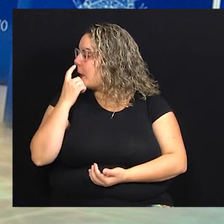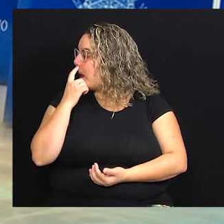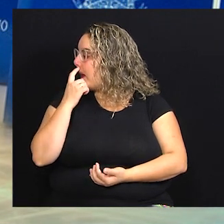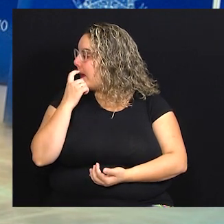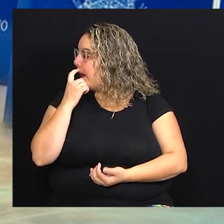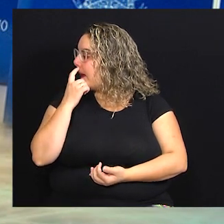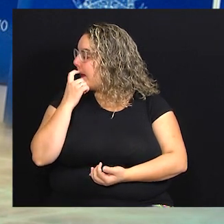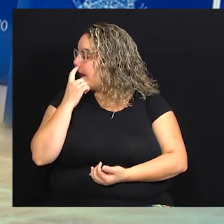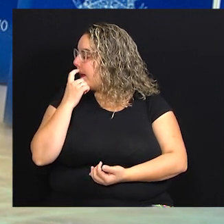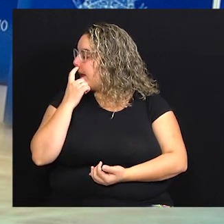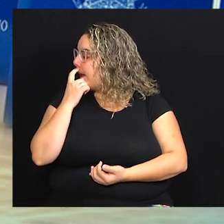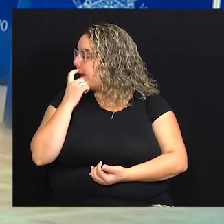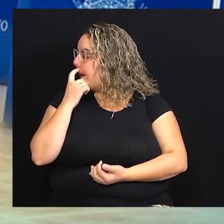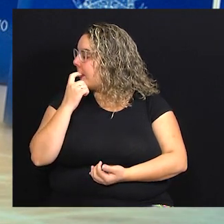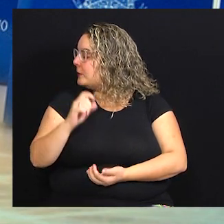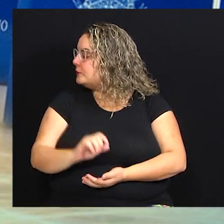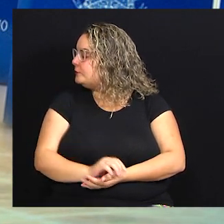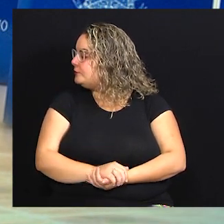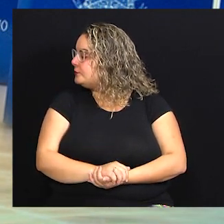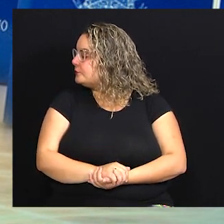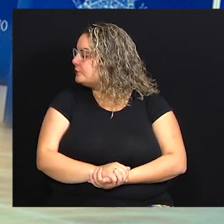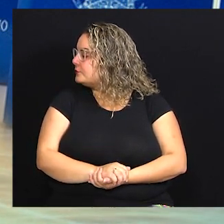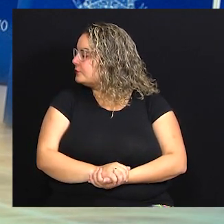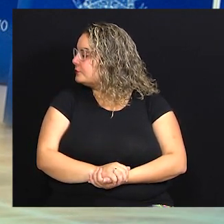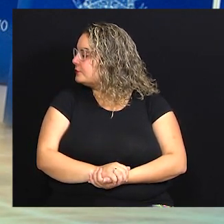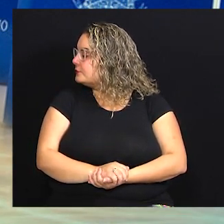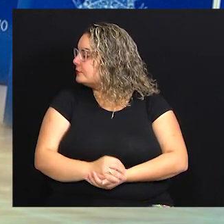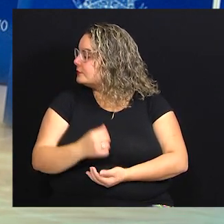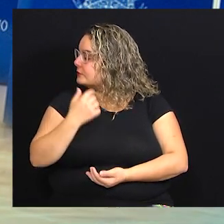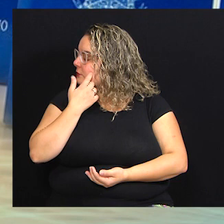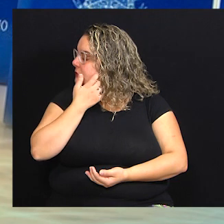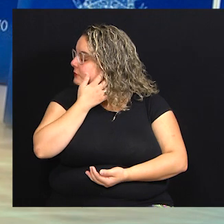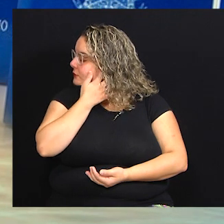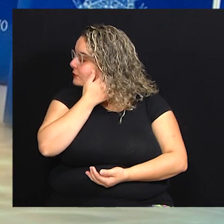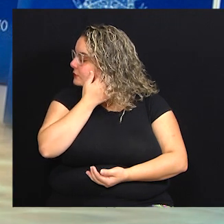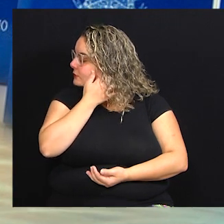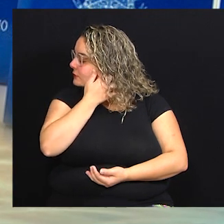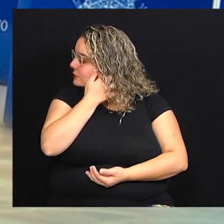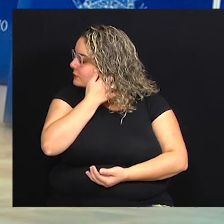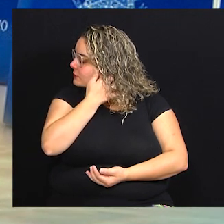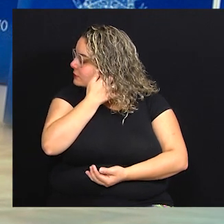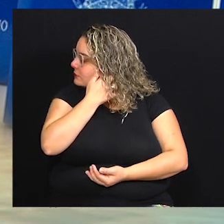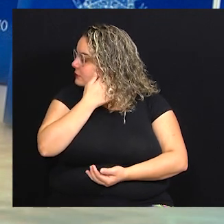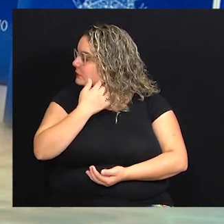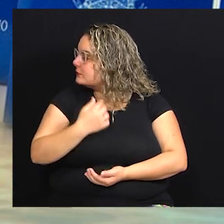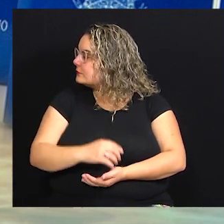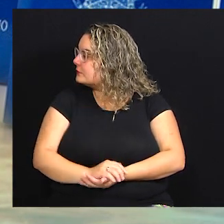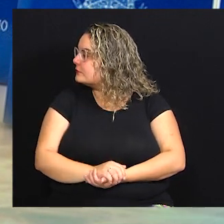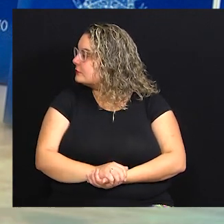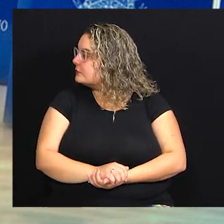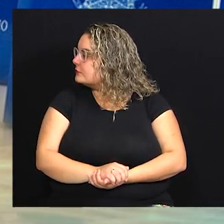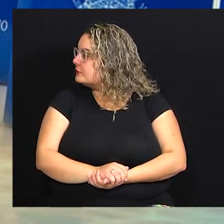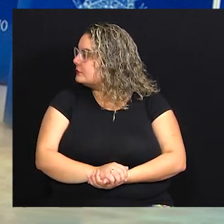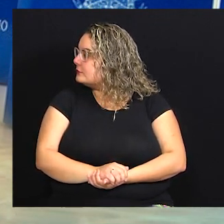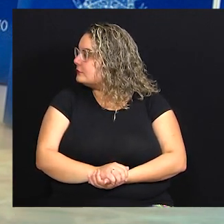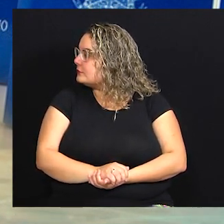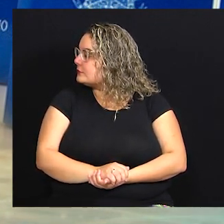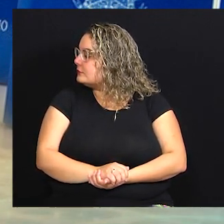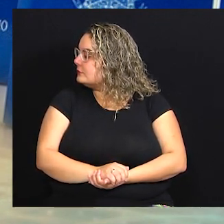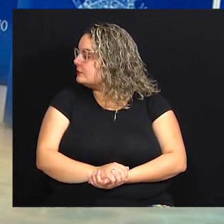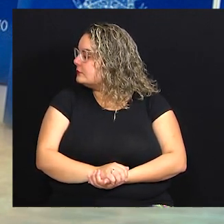de equipamentos industriais, mecânico de usinagem, montador de estruturas